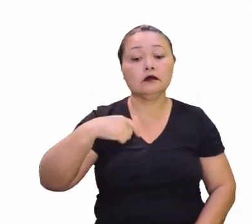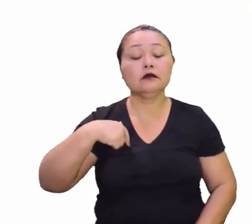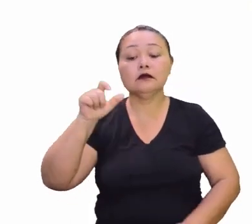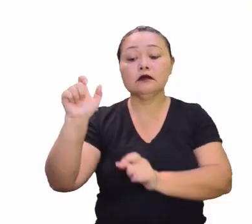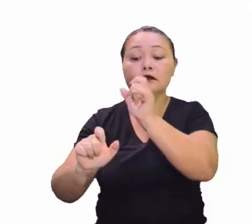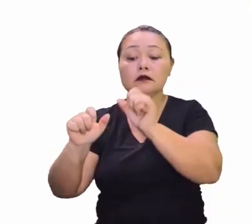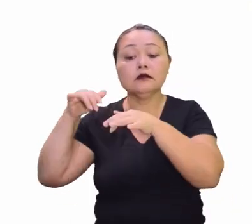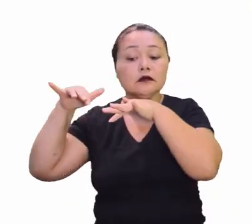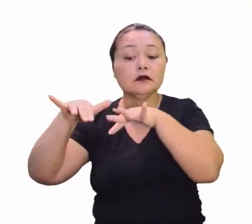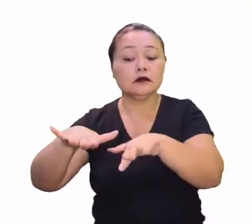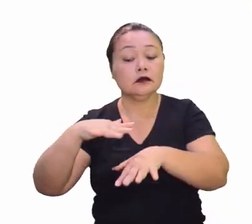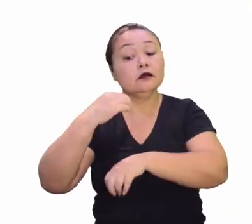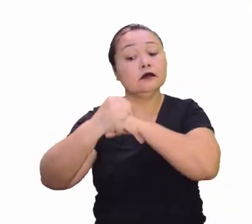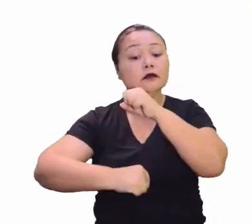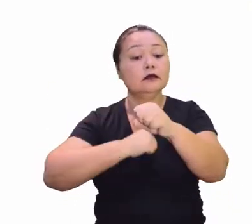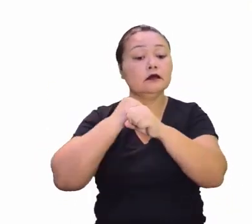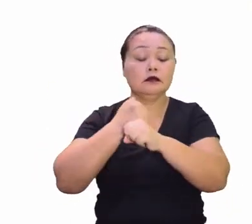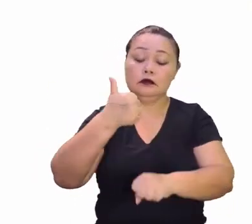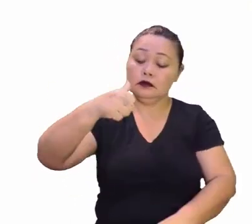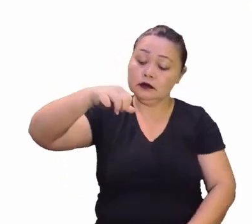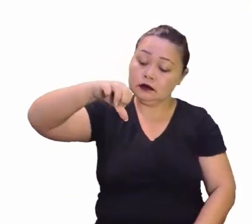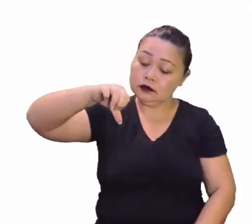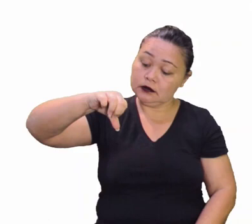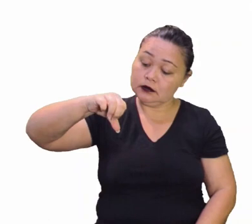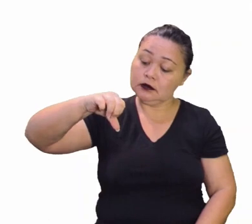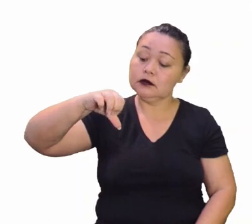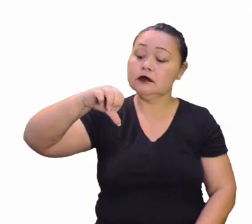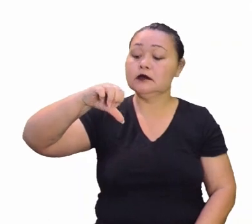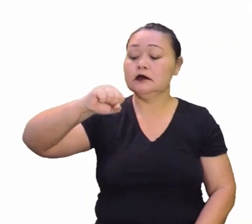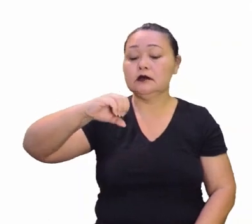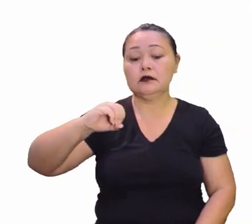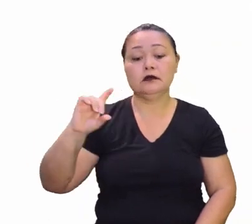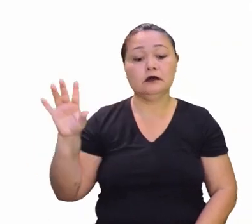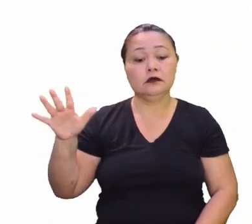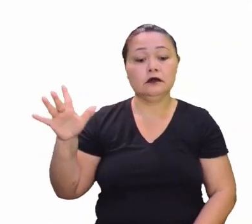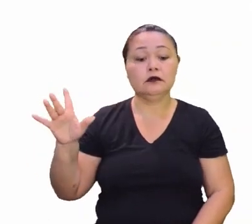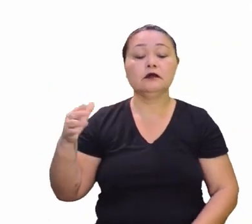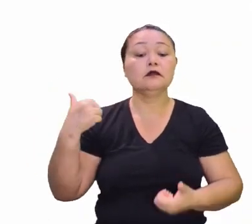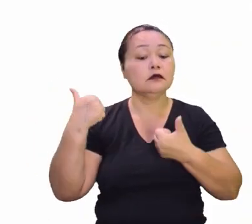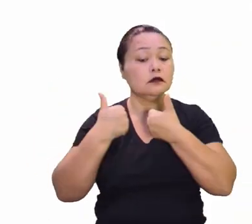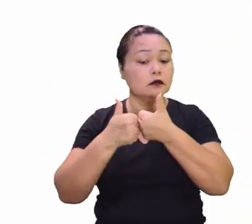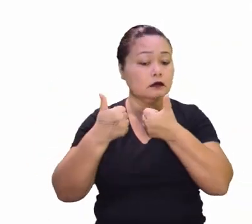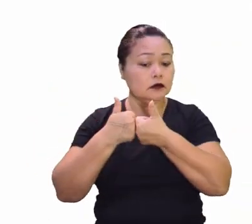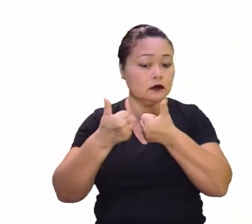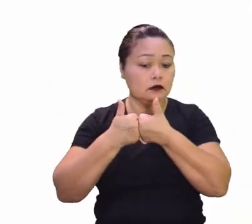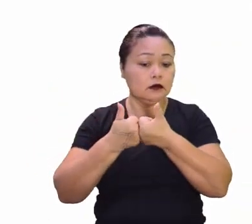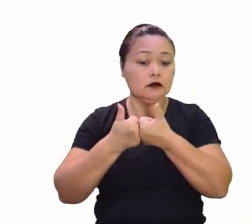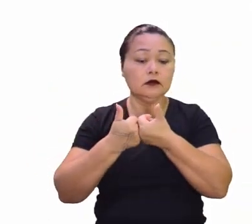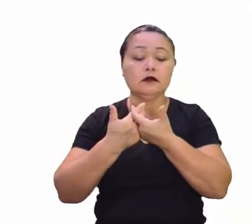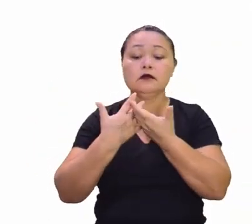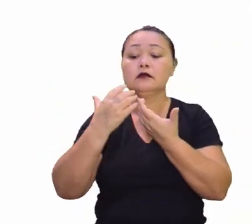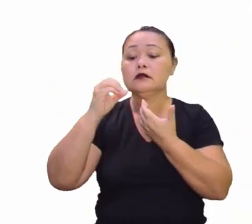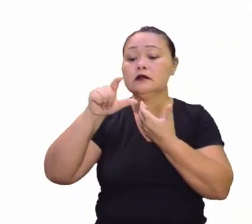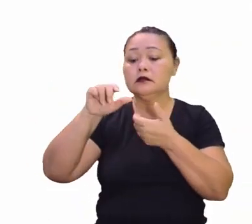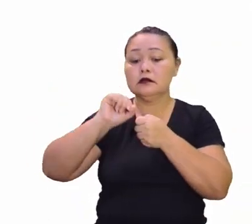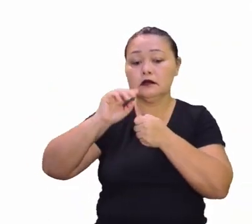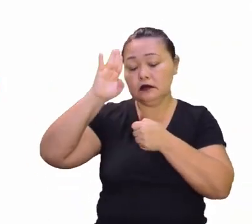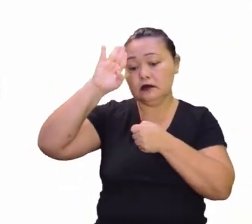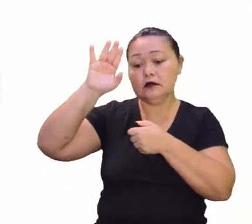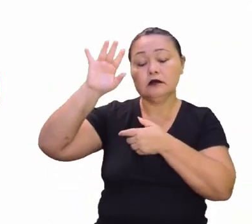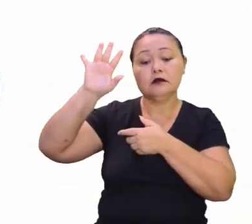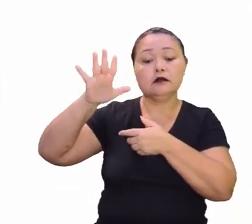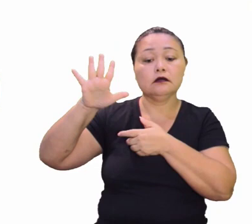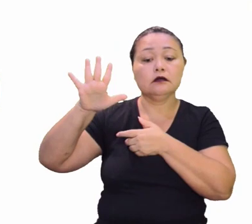1980. Pois é, Rogério, olha só. Era mais ou menos assim mesmo, ó. Um ônibus chegava cheio de colonos vindo